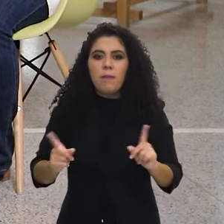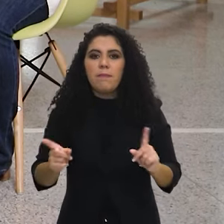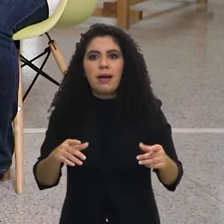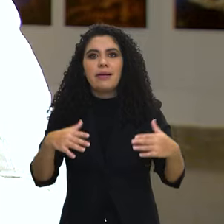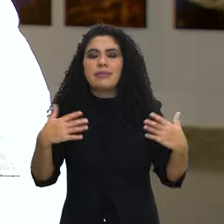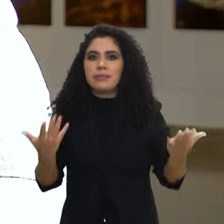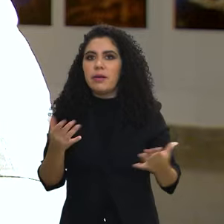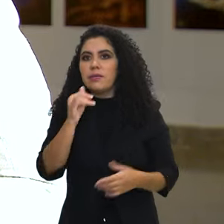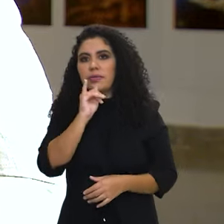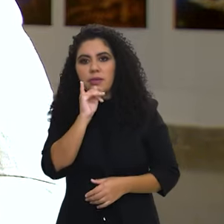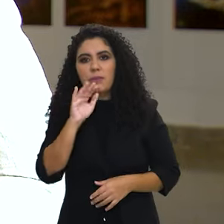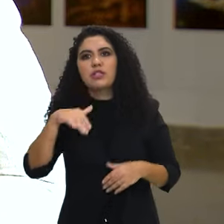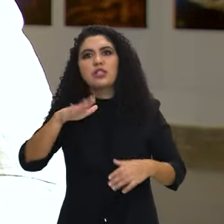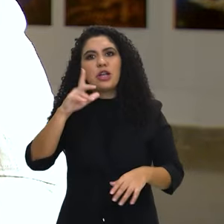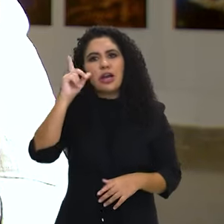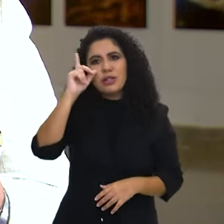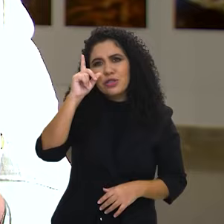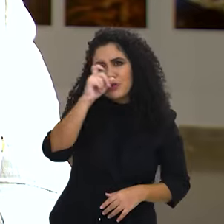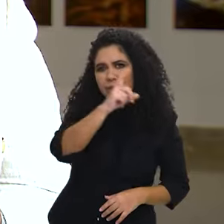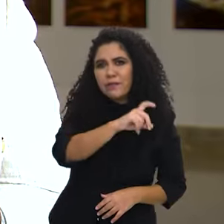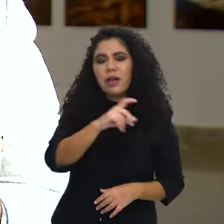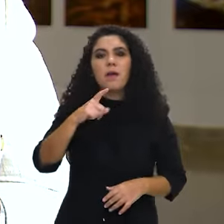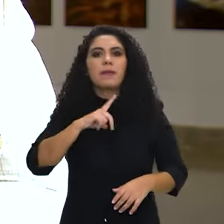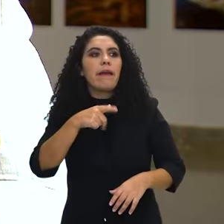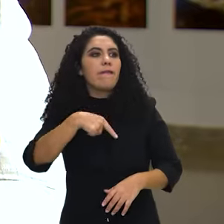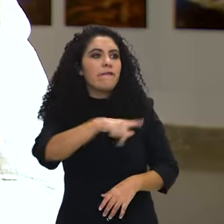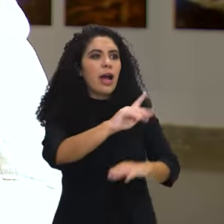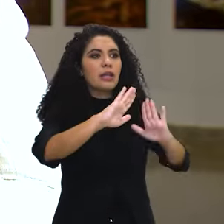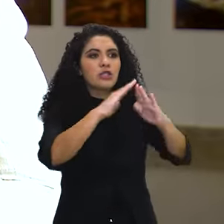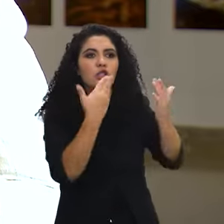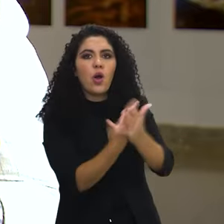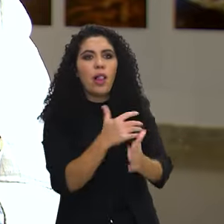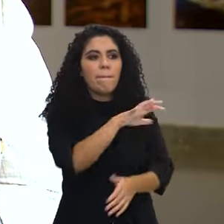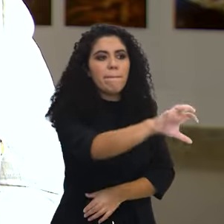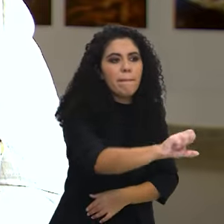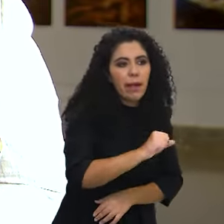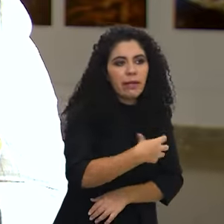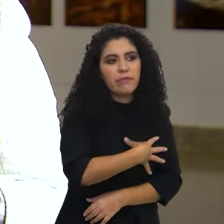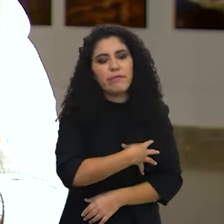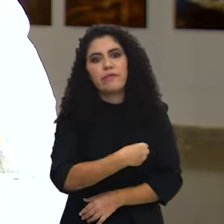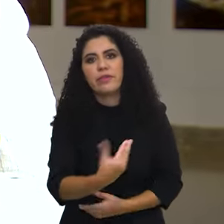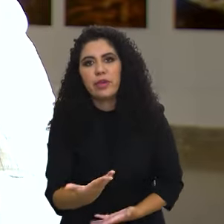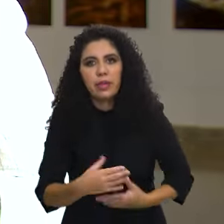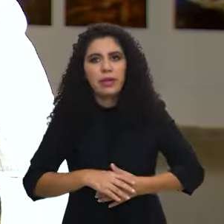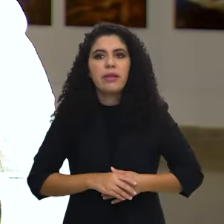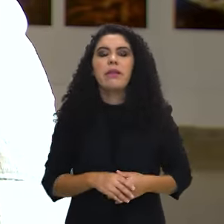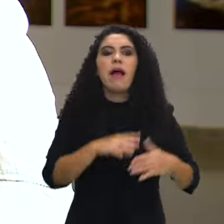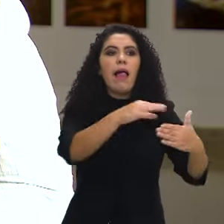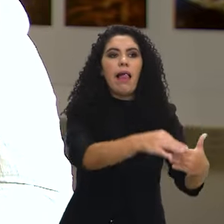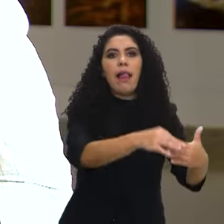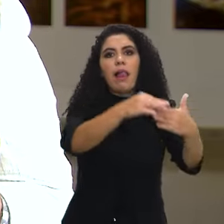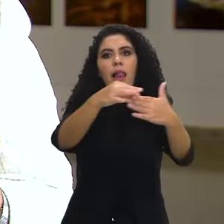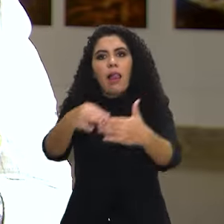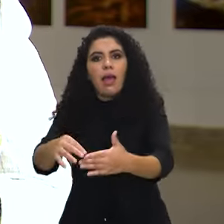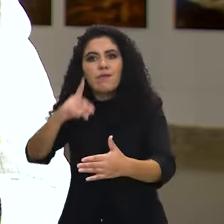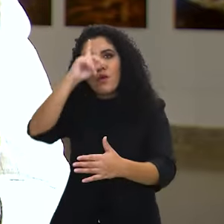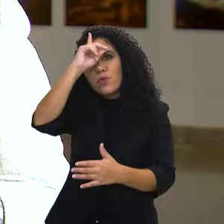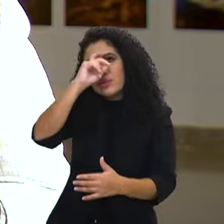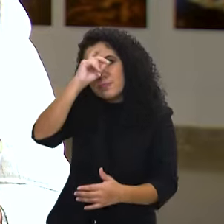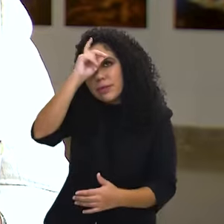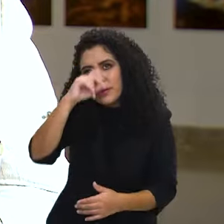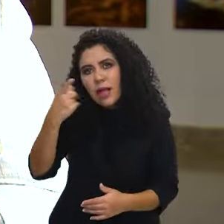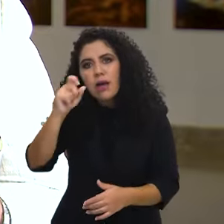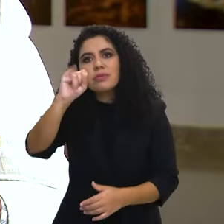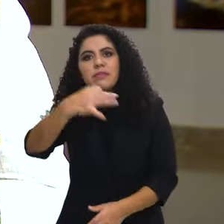ascensão profissional porque nós é que pegamos filhos 5 horas na escola nós é que temos que ir pro hospital ficar com